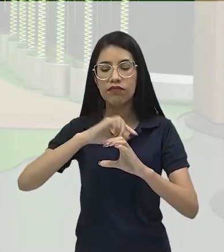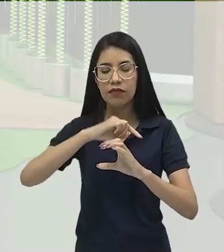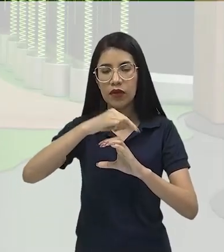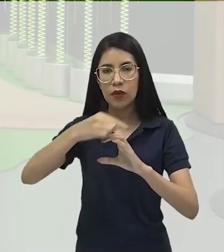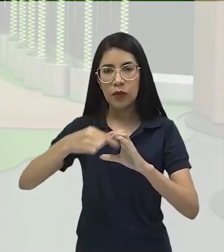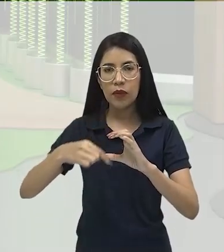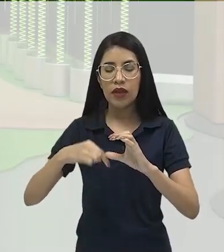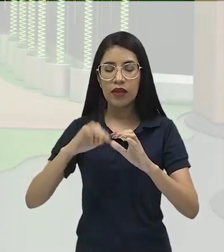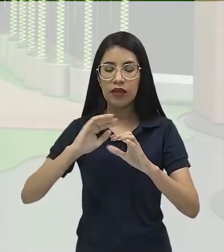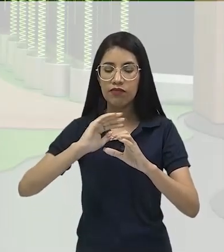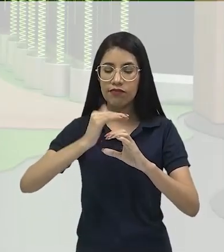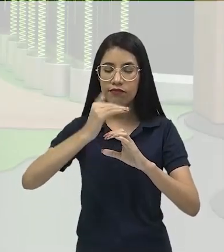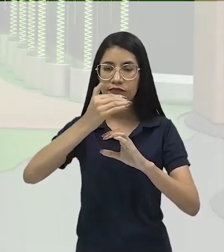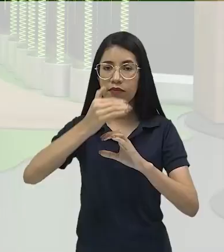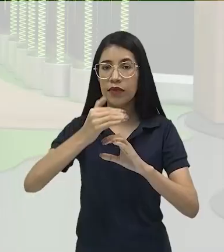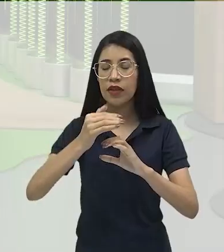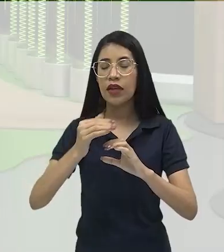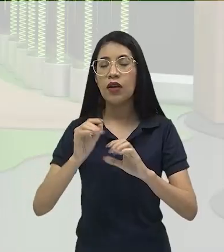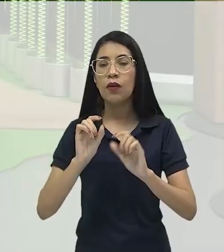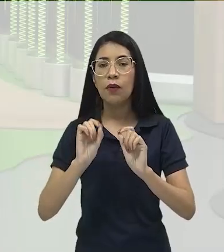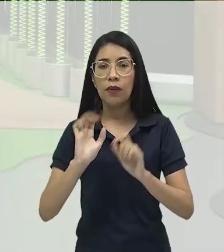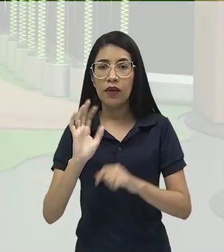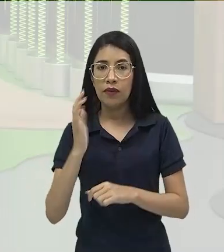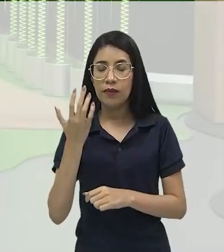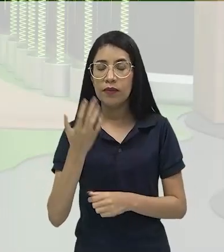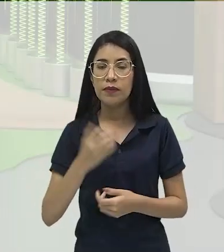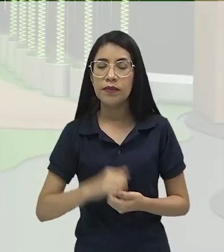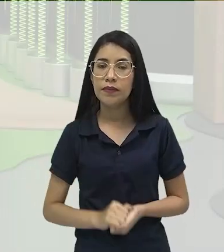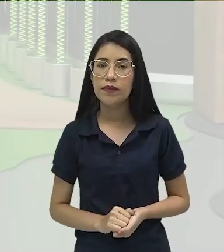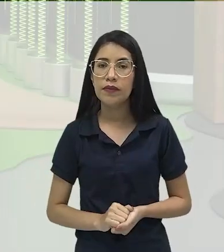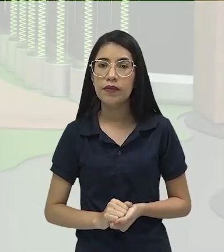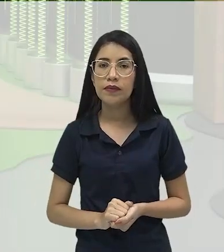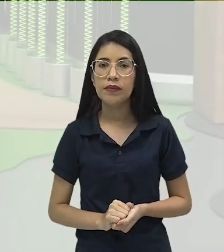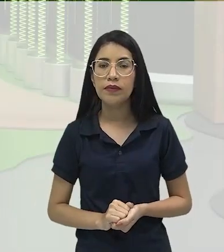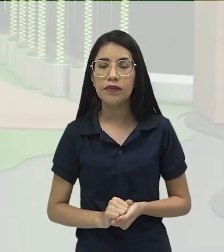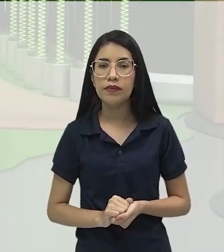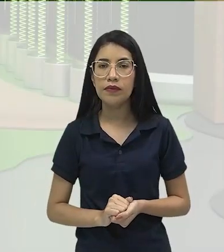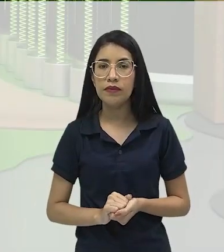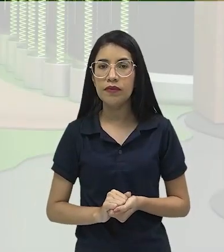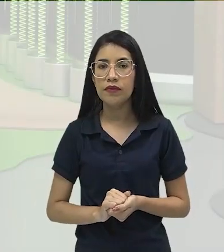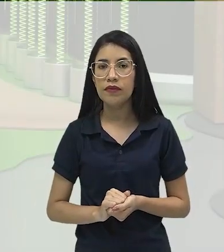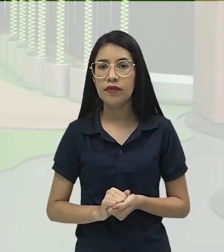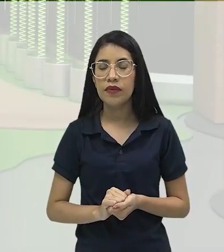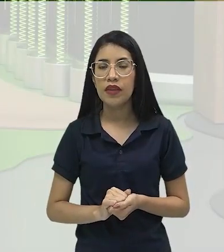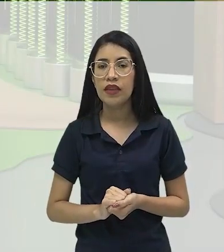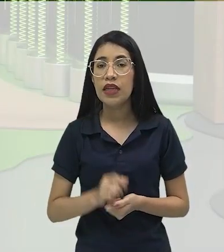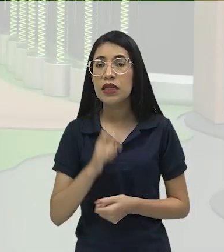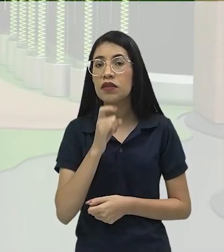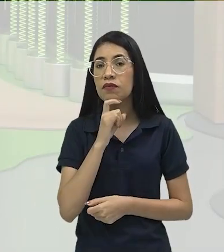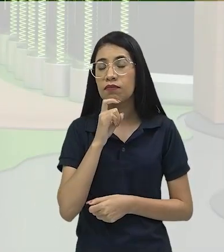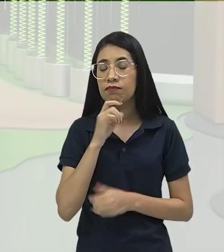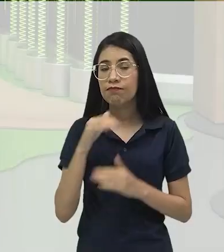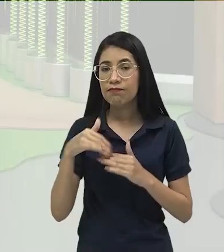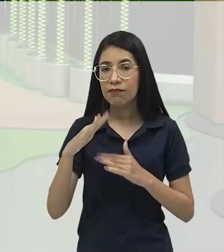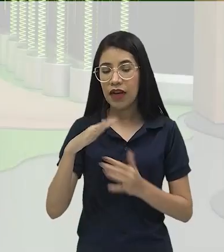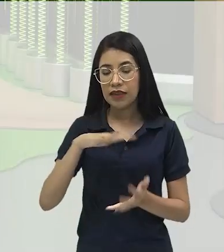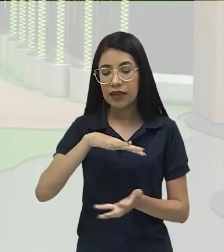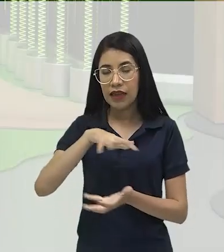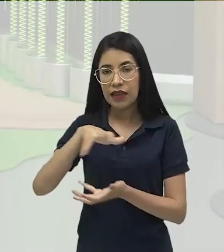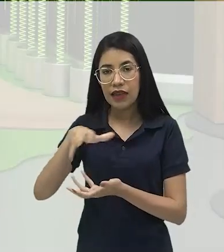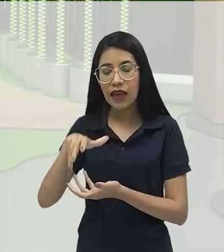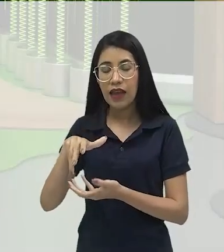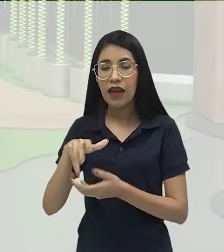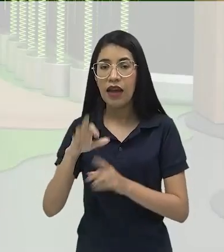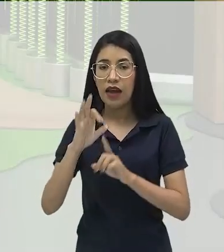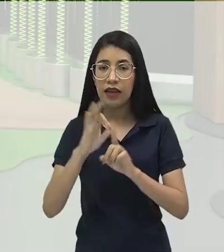do nosso planeta, o que ia acontecer? O nosso planeta ia ser muito frio, ia ter a